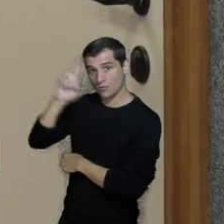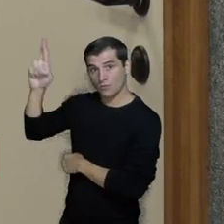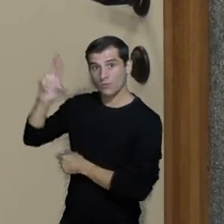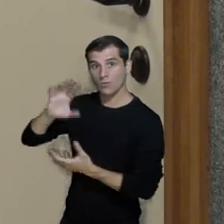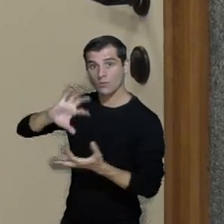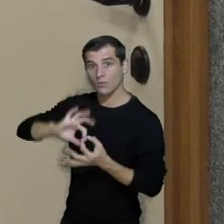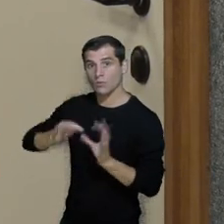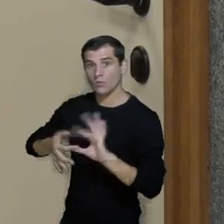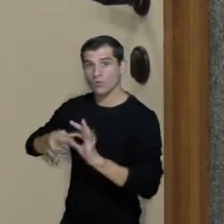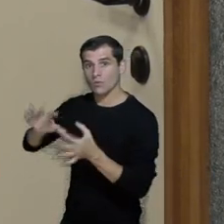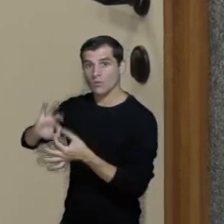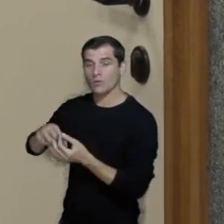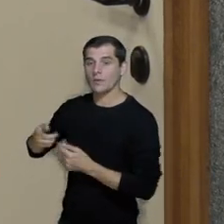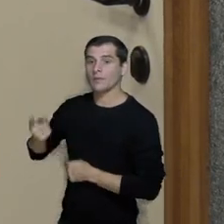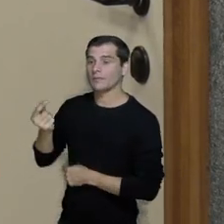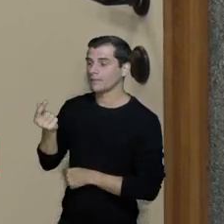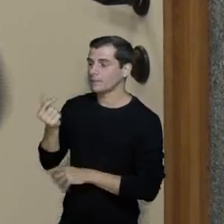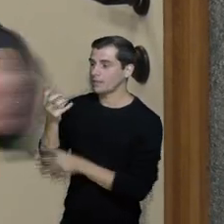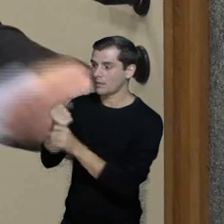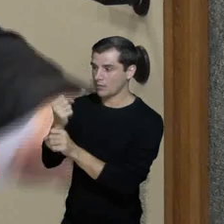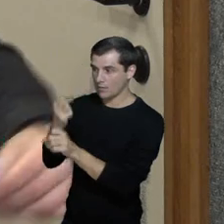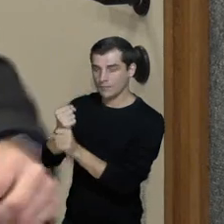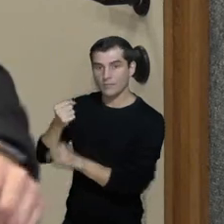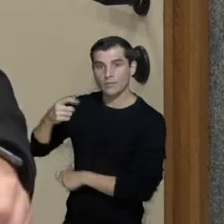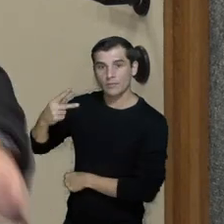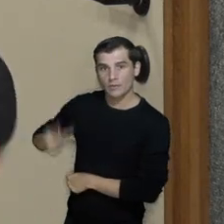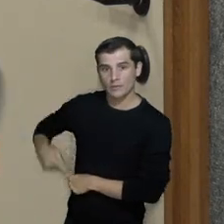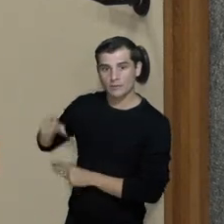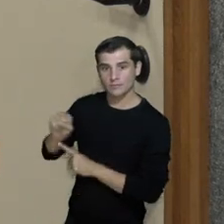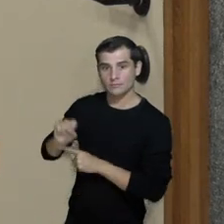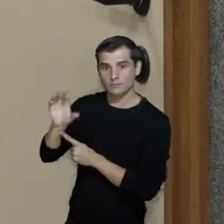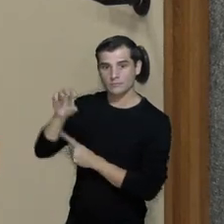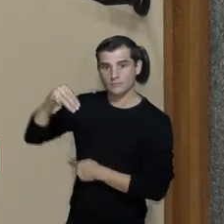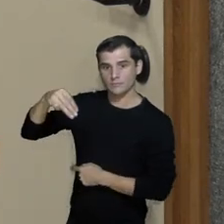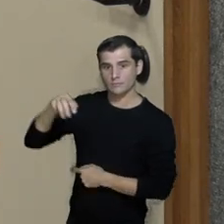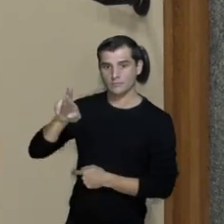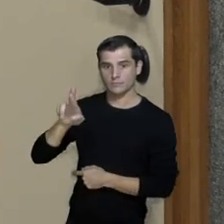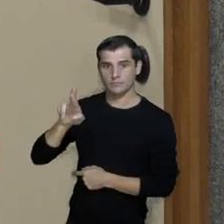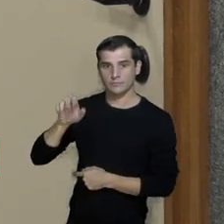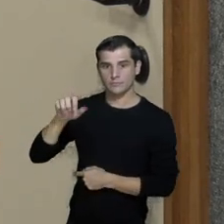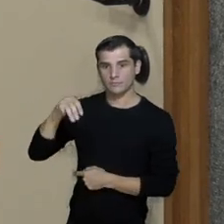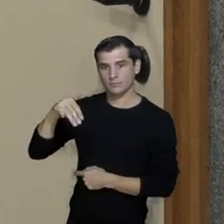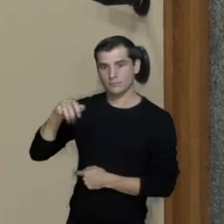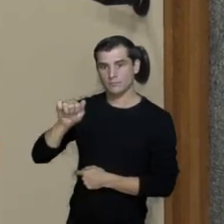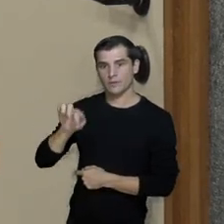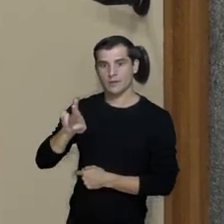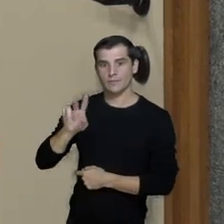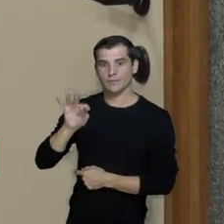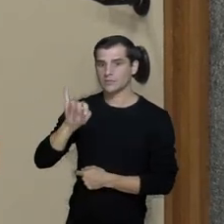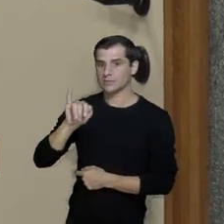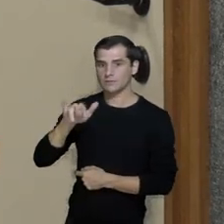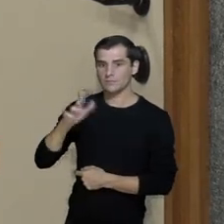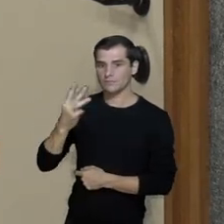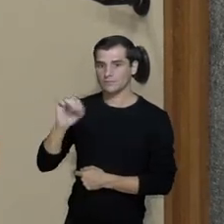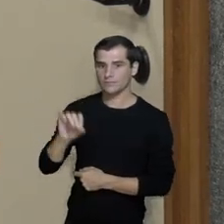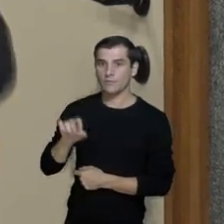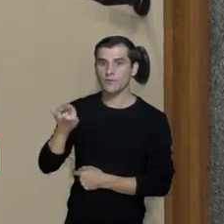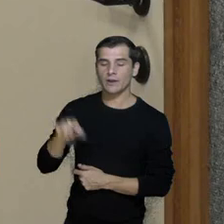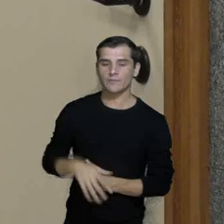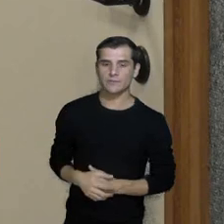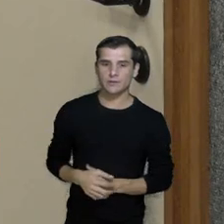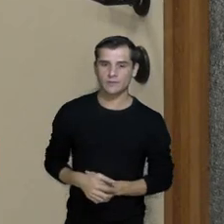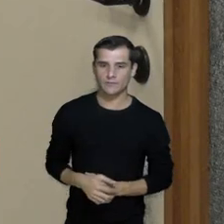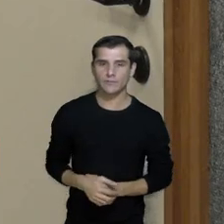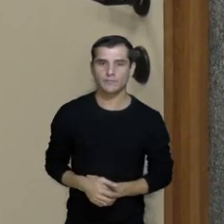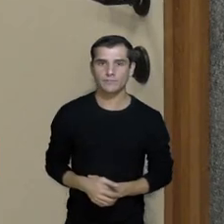Santa Catarina Martinho Nunes Santana Neto convidamos a diretora Marlene para tomar assento na plateia